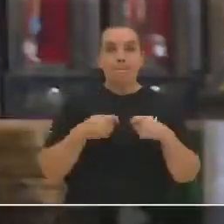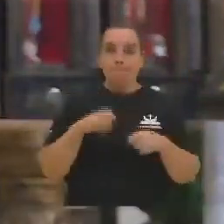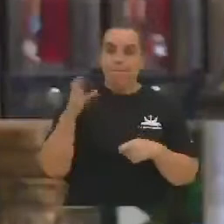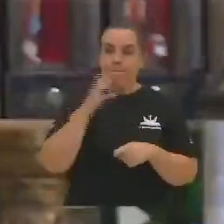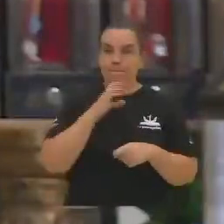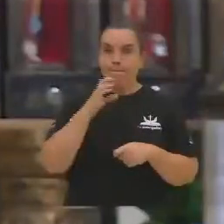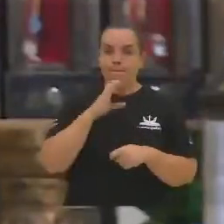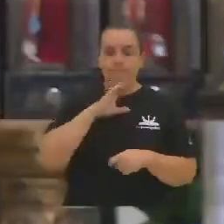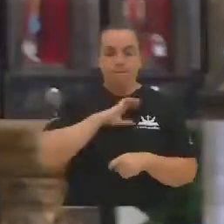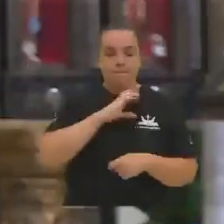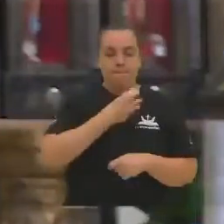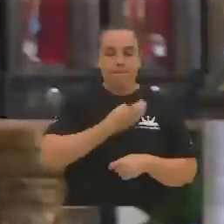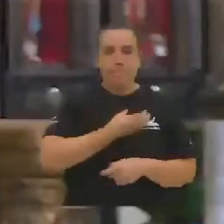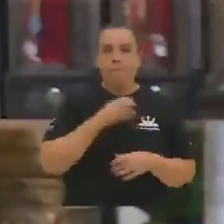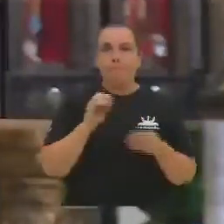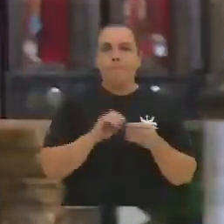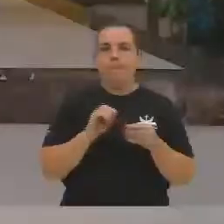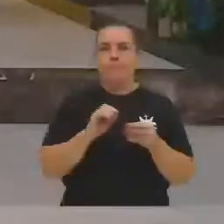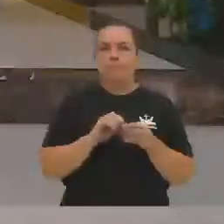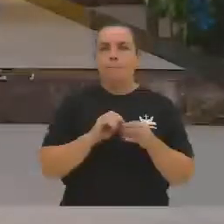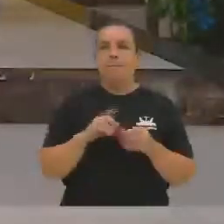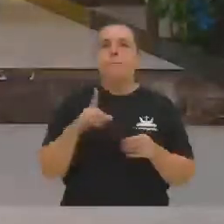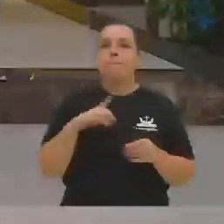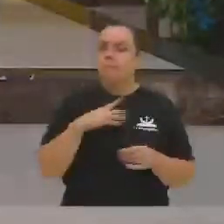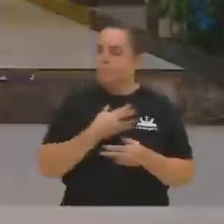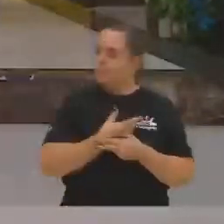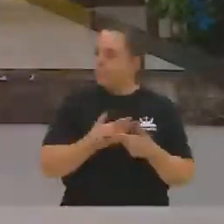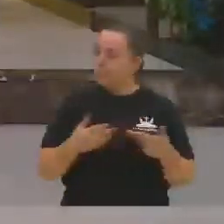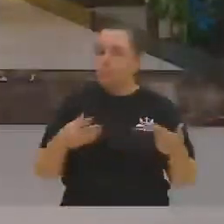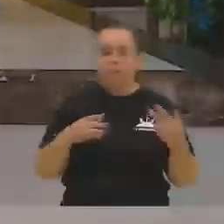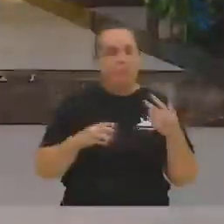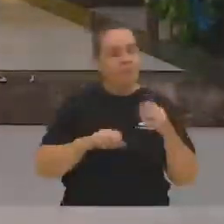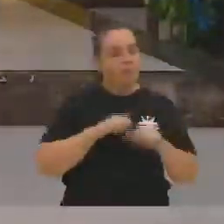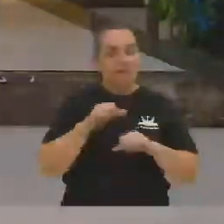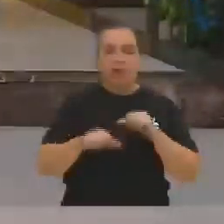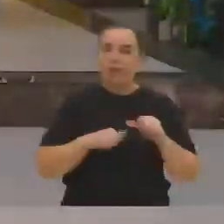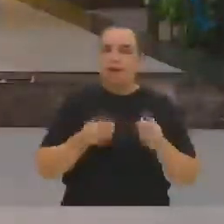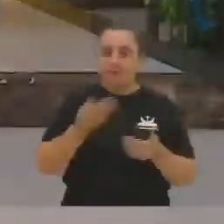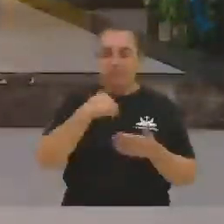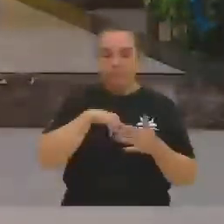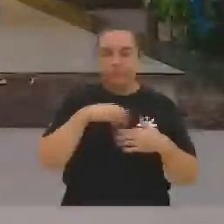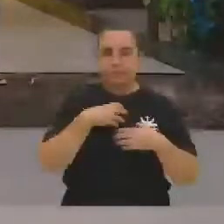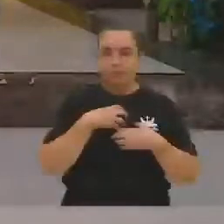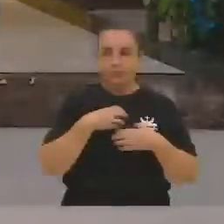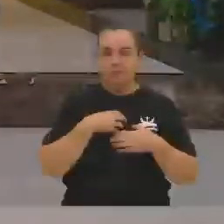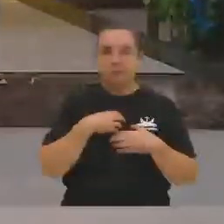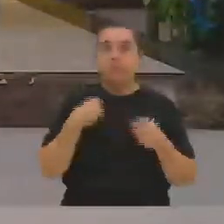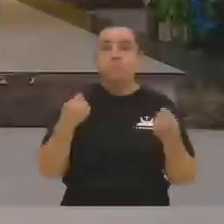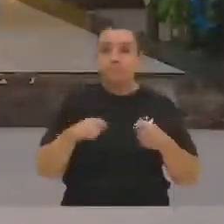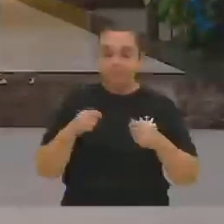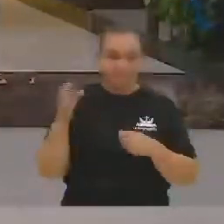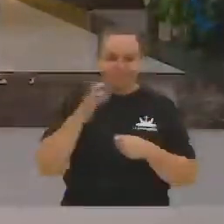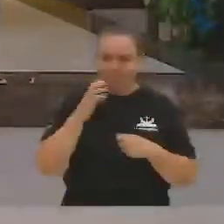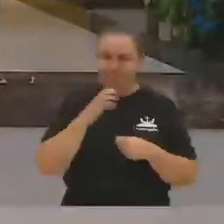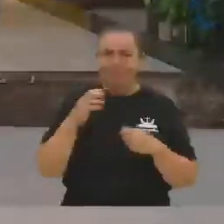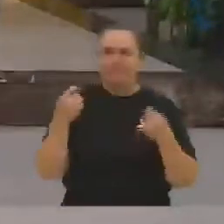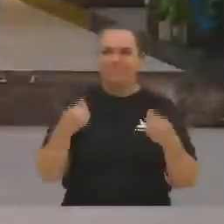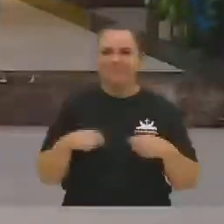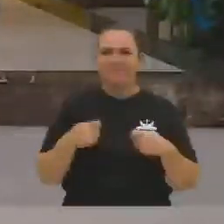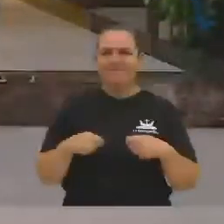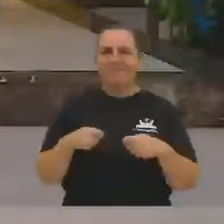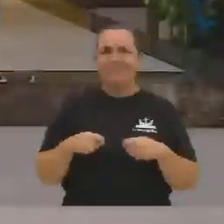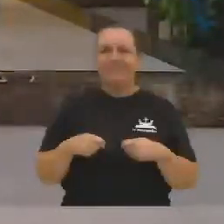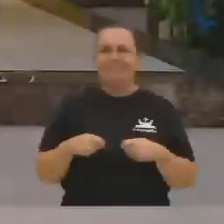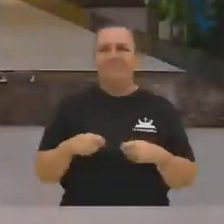se converter, gente, eu sei que tem muita coisa para mudar aí dentro, é ou não é? Tem que correr,